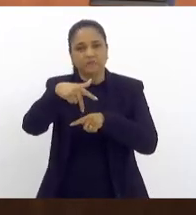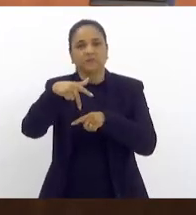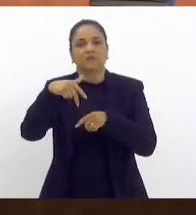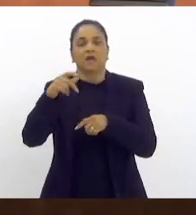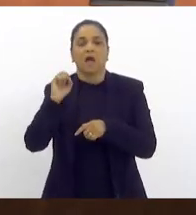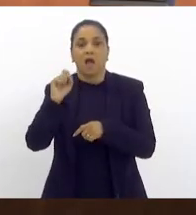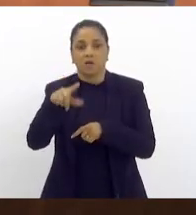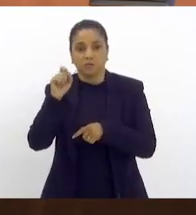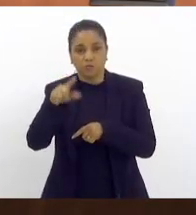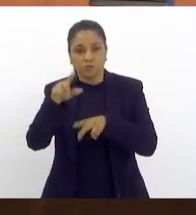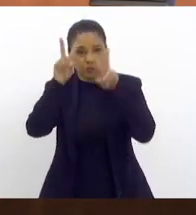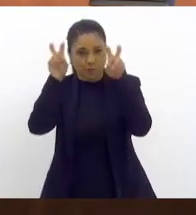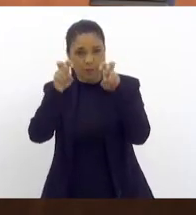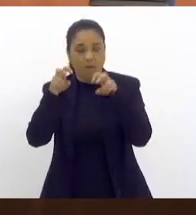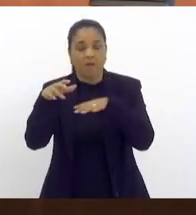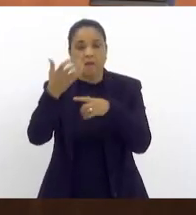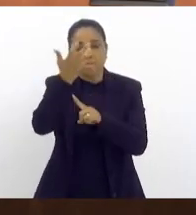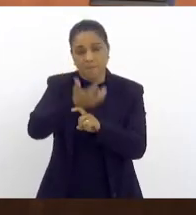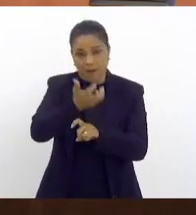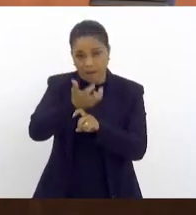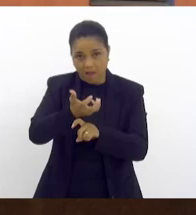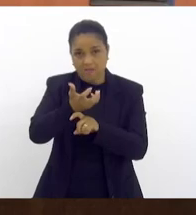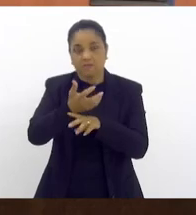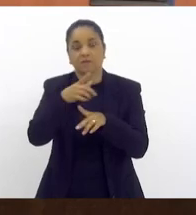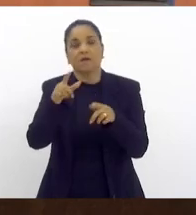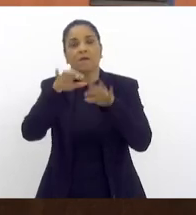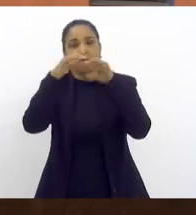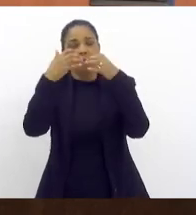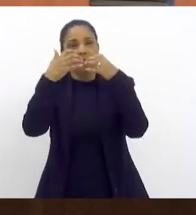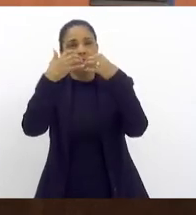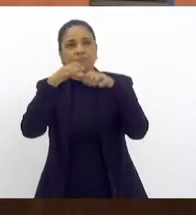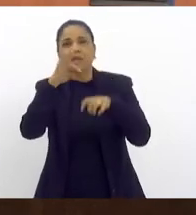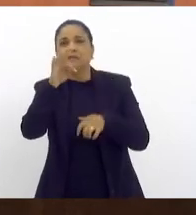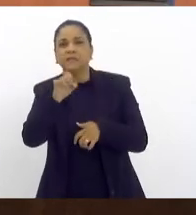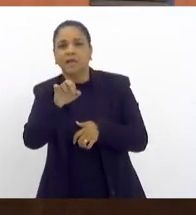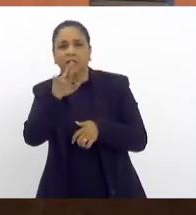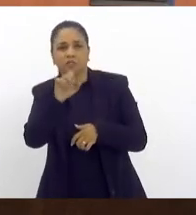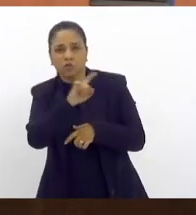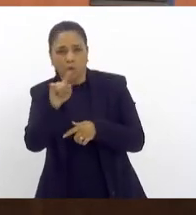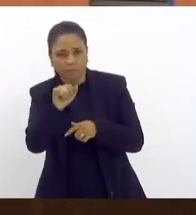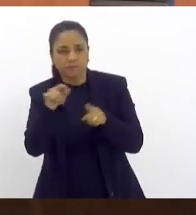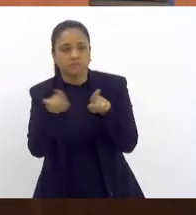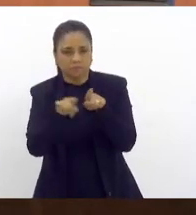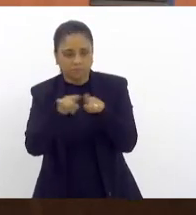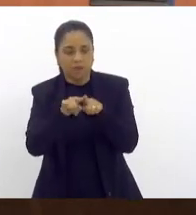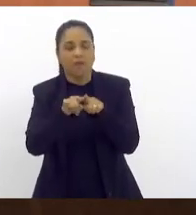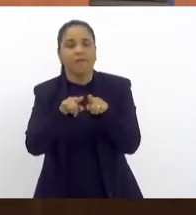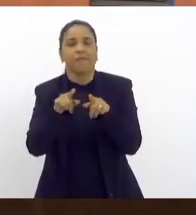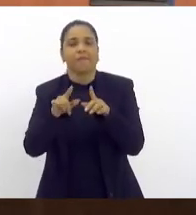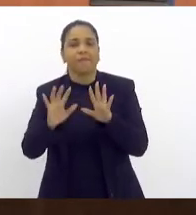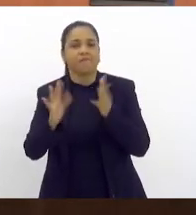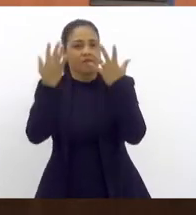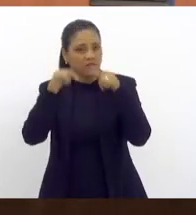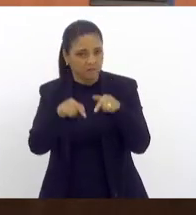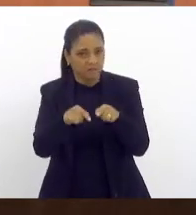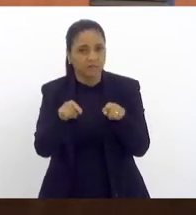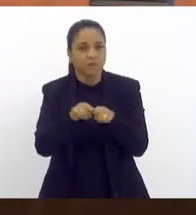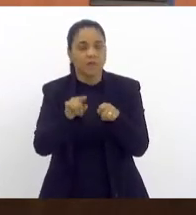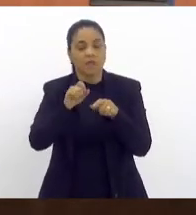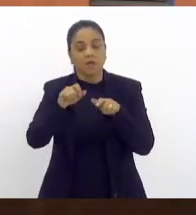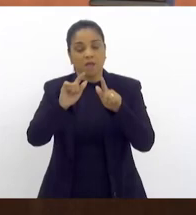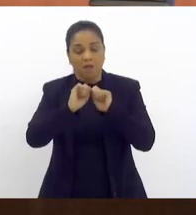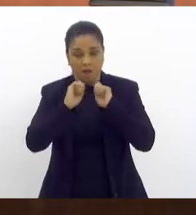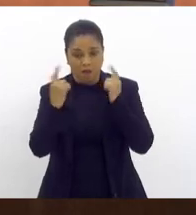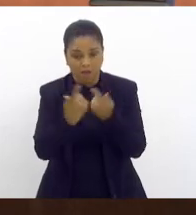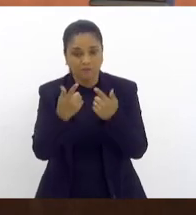são se uma partida das 10 horas Teresópolis também vai ter programação e a gente vai estar sempre junto e aqui na alerj fiz uma Emenda junto da